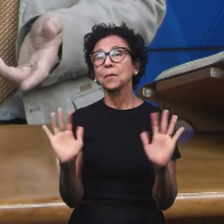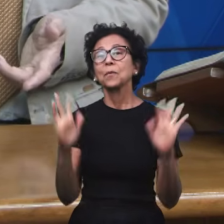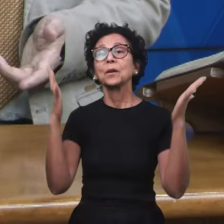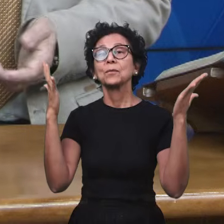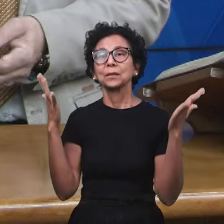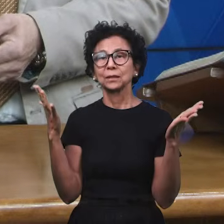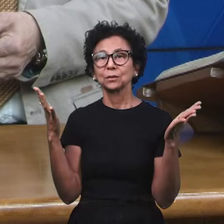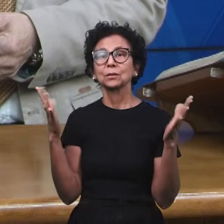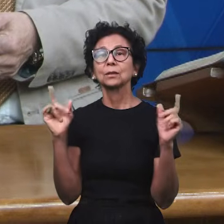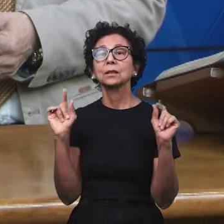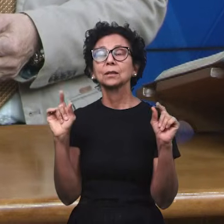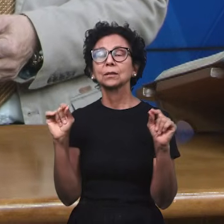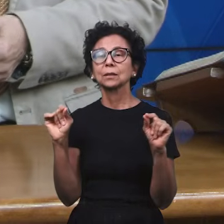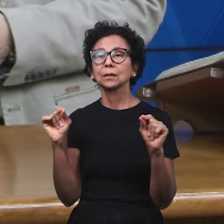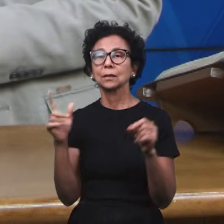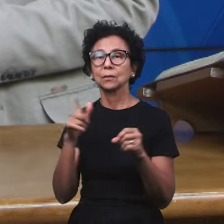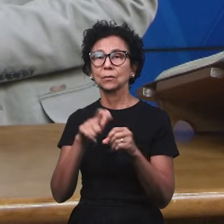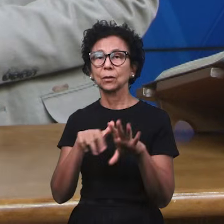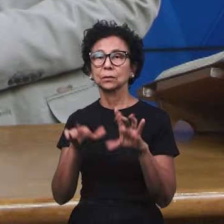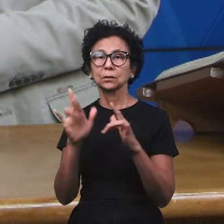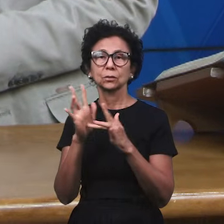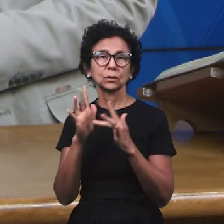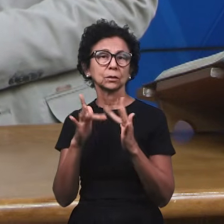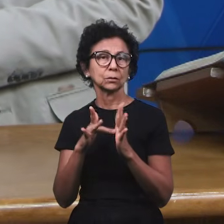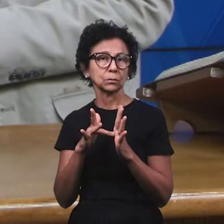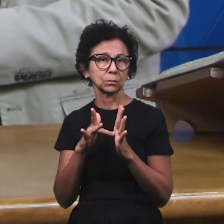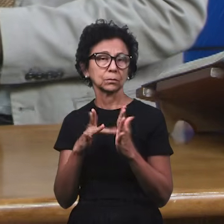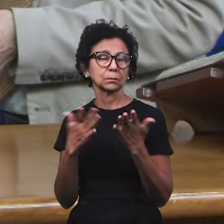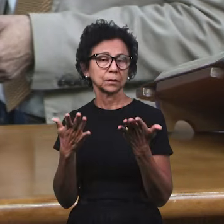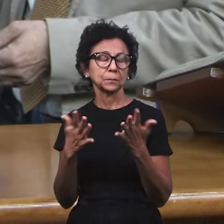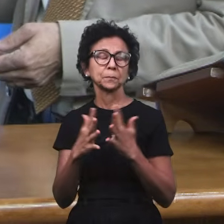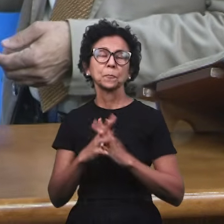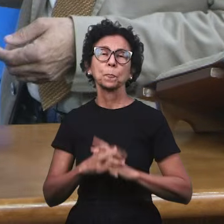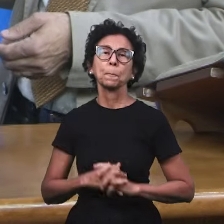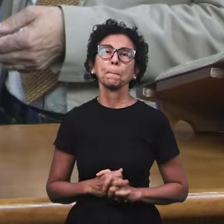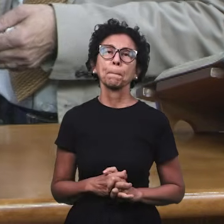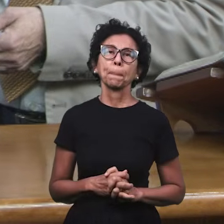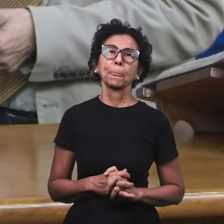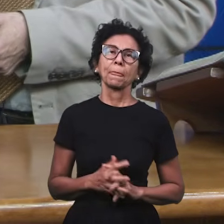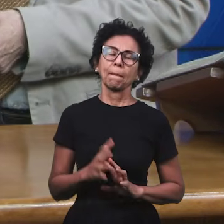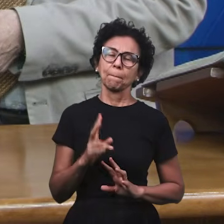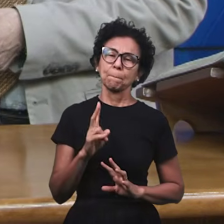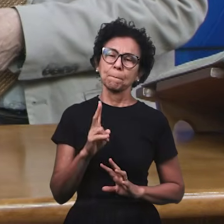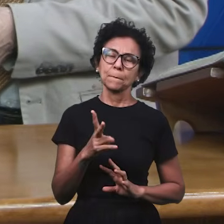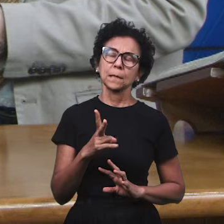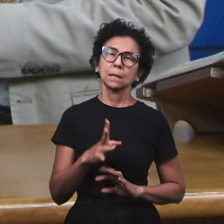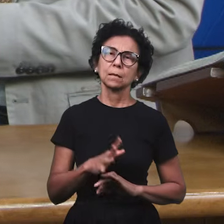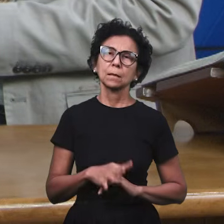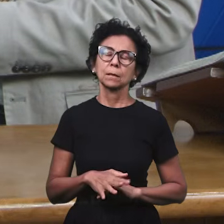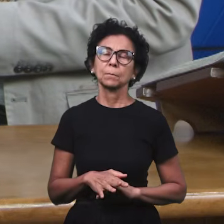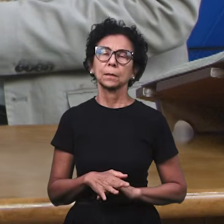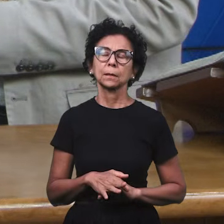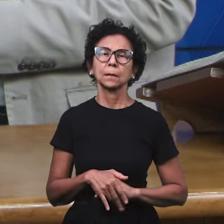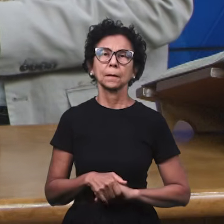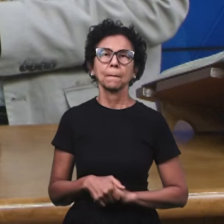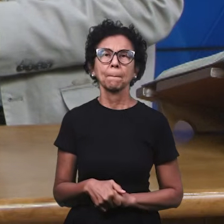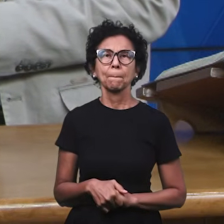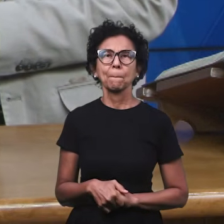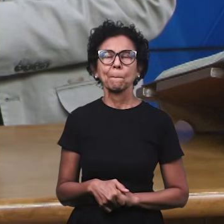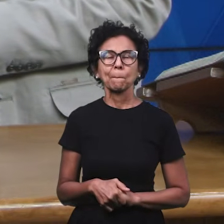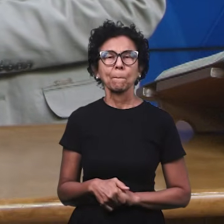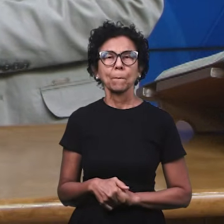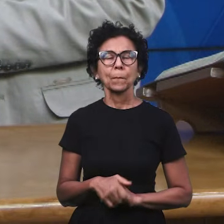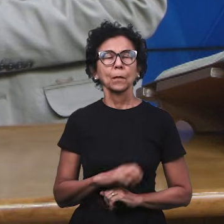que é o arrebatamento, a vinda do Senhor Jesus. E nós precisamos ser coerentes. Coerentes entre aquilo que nós falamos e aquilo que